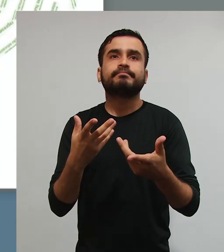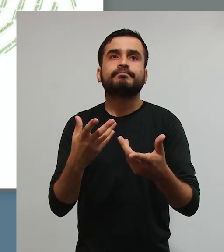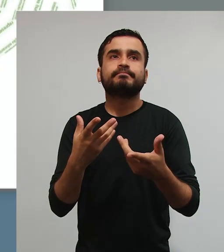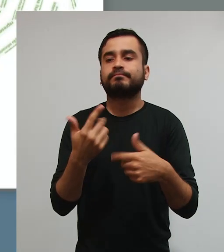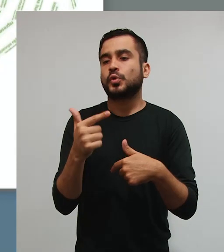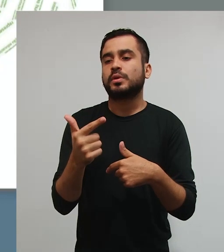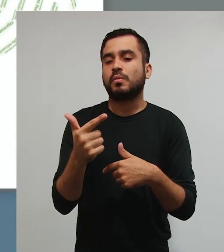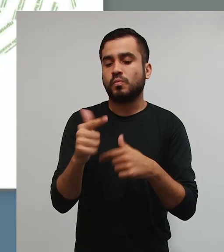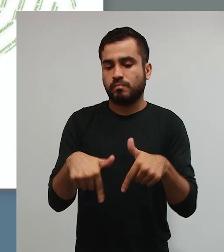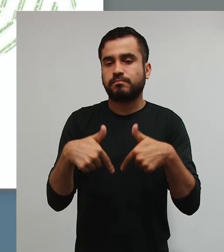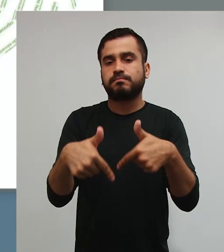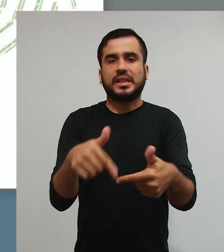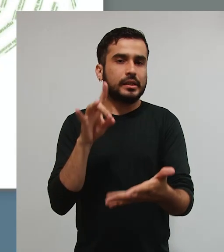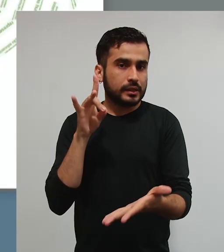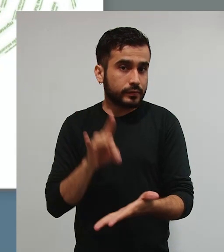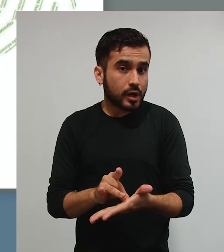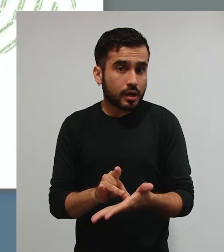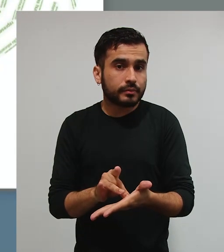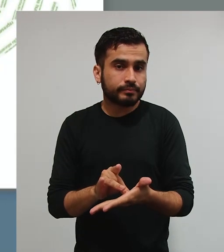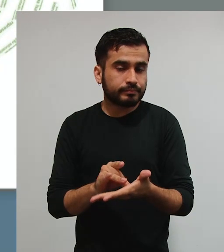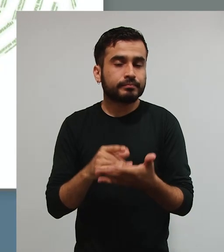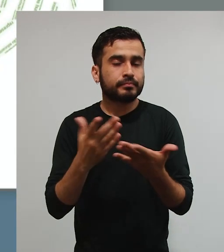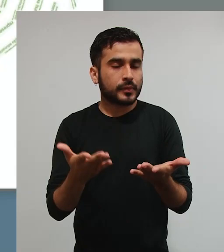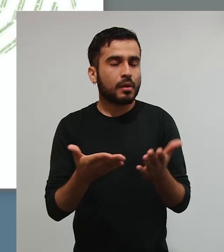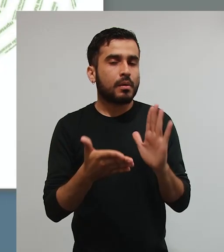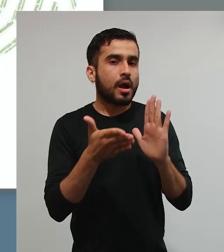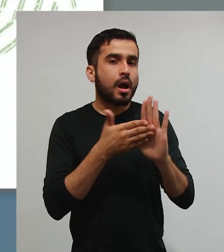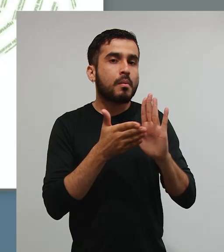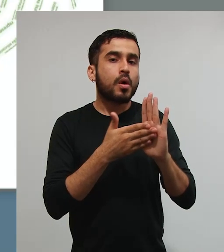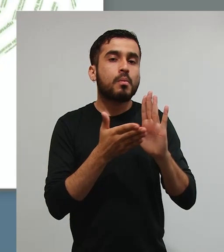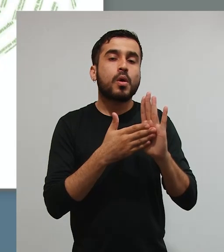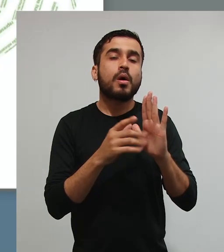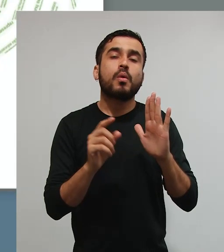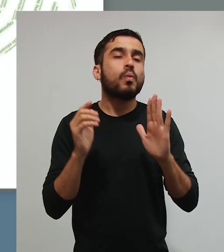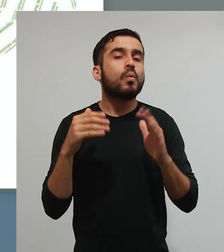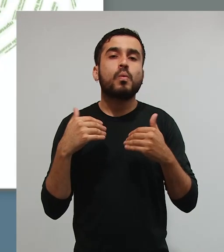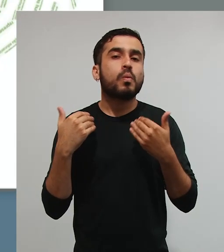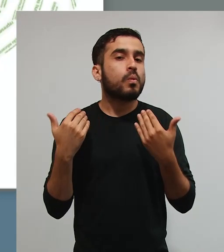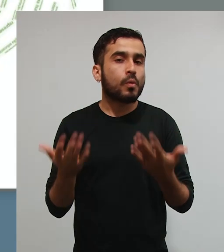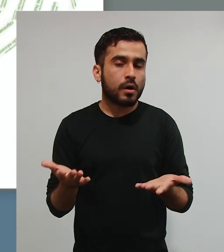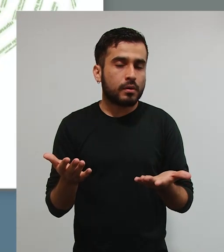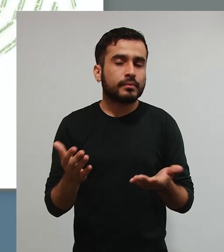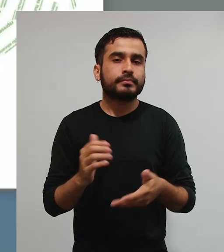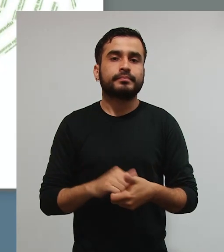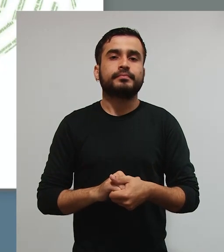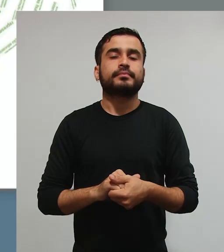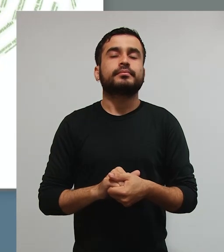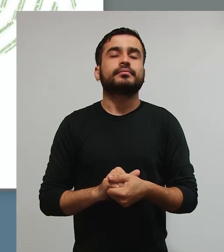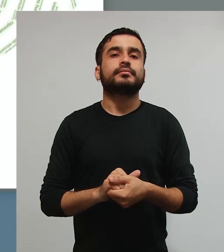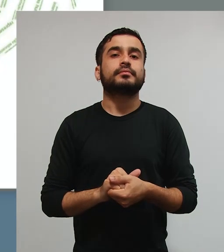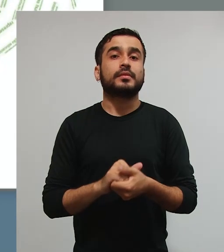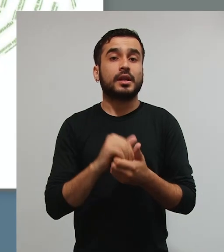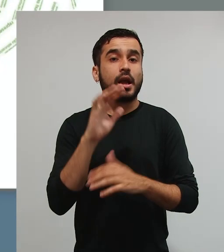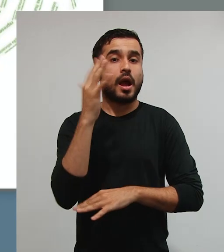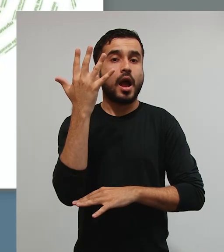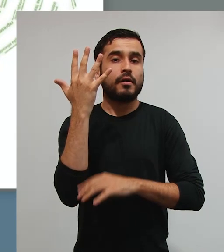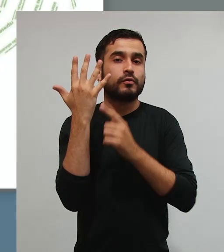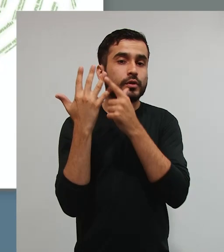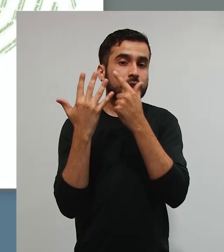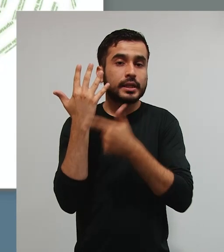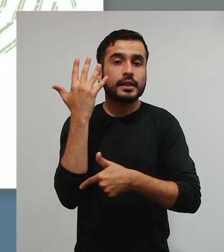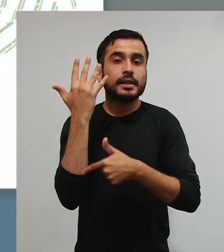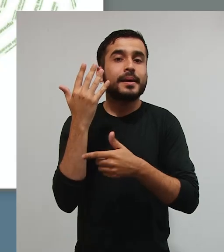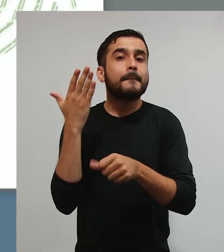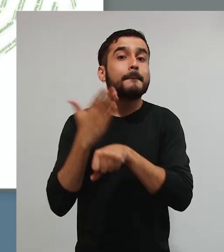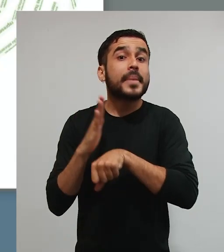uma ação efetiva. Na proposta, o encaminhamento é qual? Na proposta do projeto, o encaminhamento é a árvore de